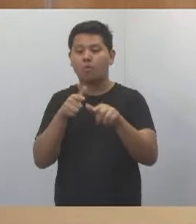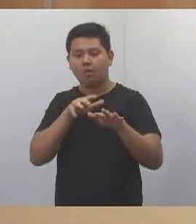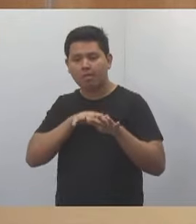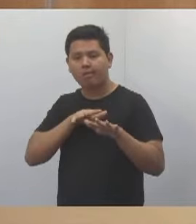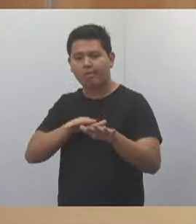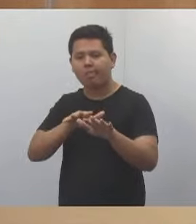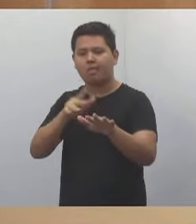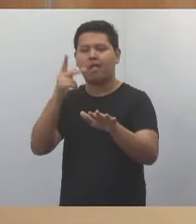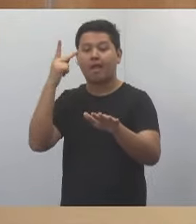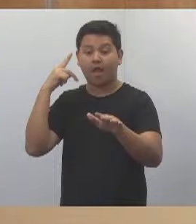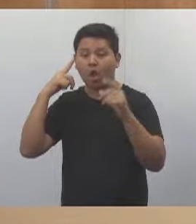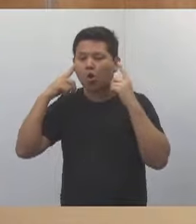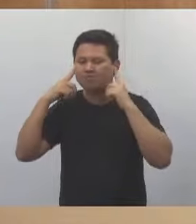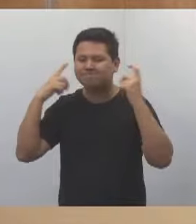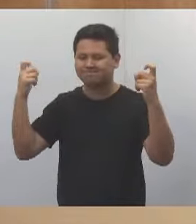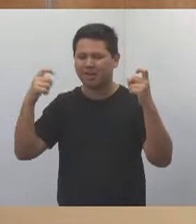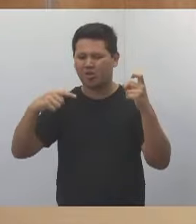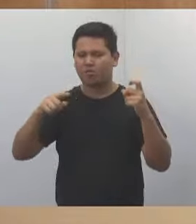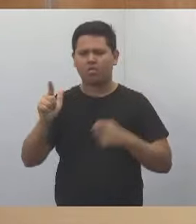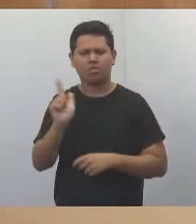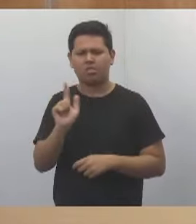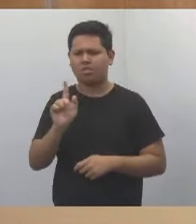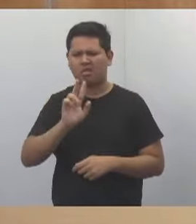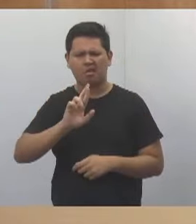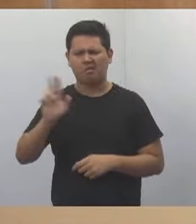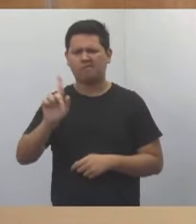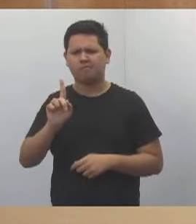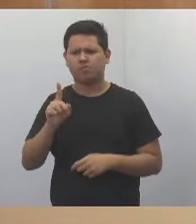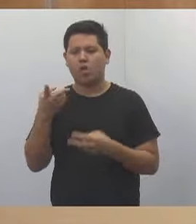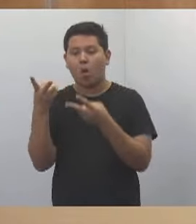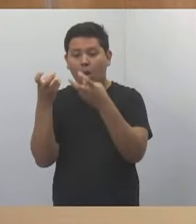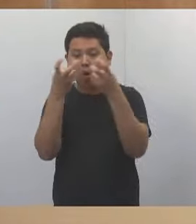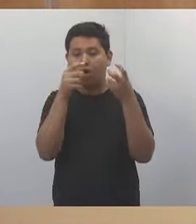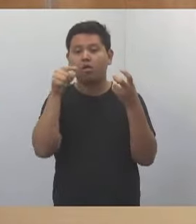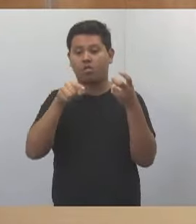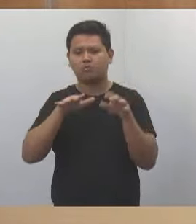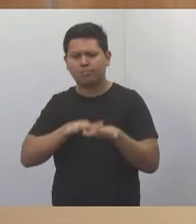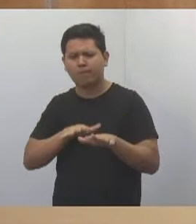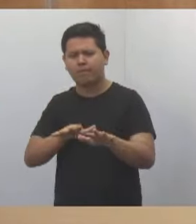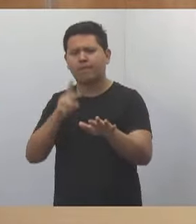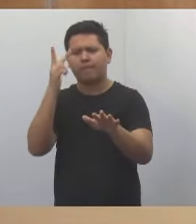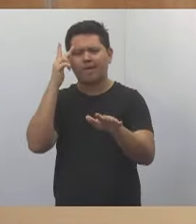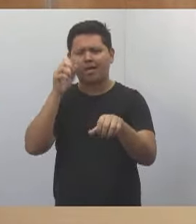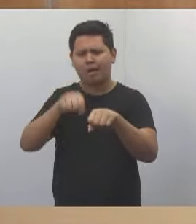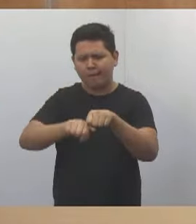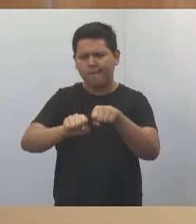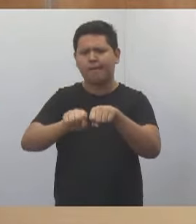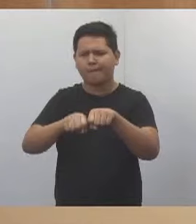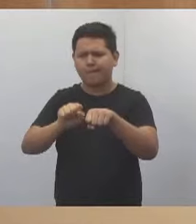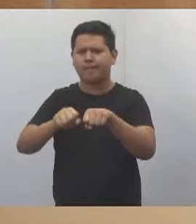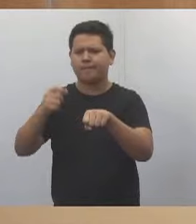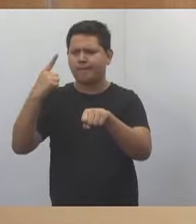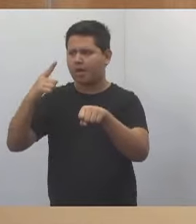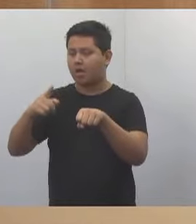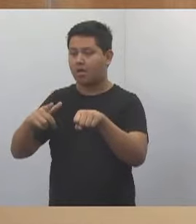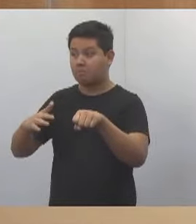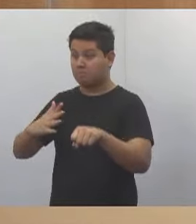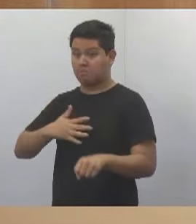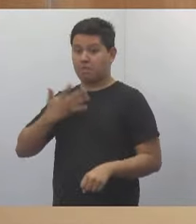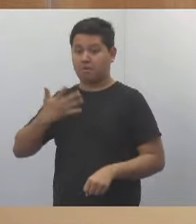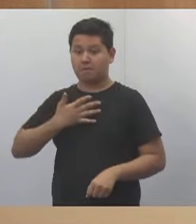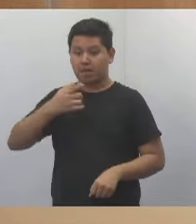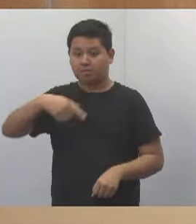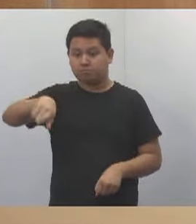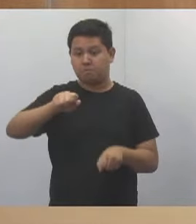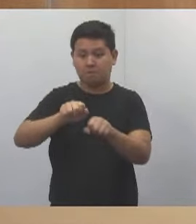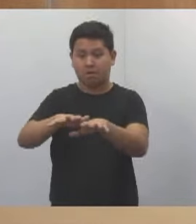poluição sonora. Infelizmente, não raramente presenciamos no trânsito motocicletas espalhando sustos pelas